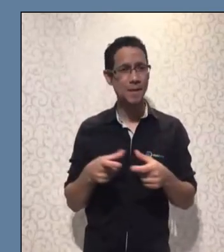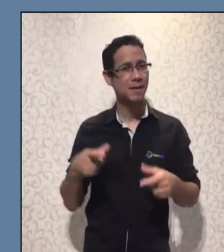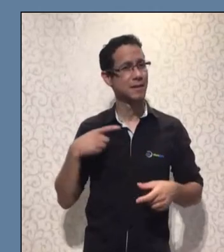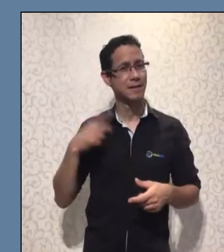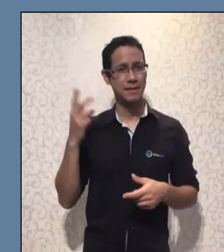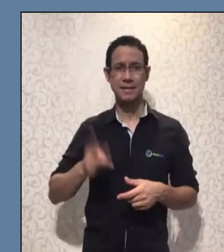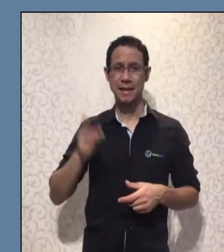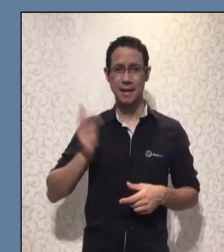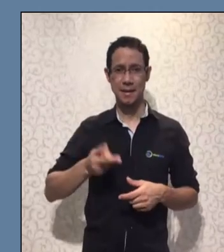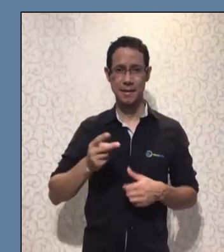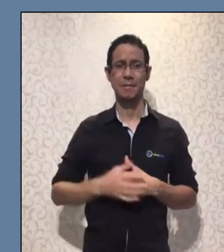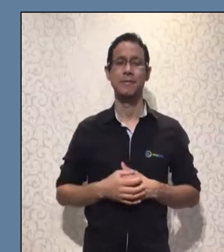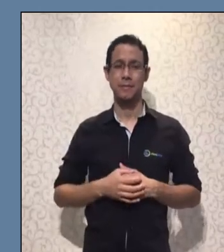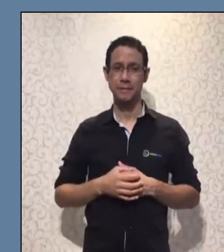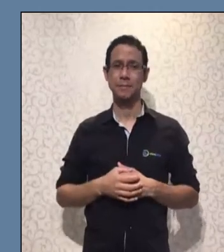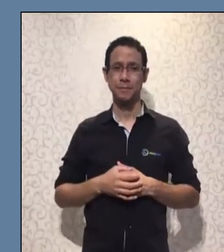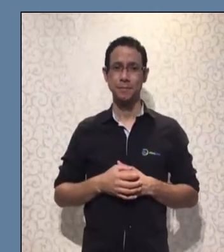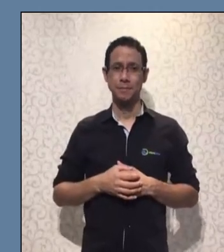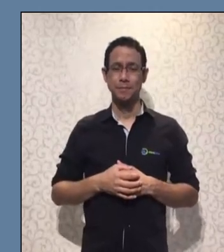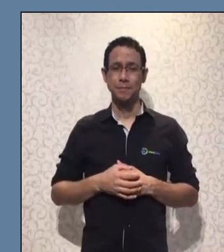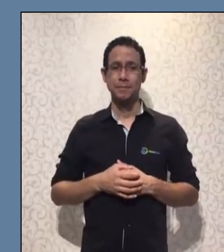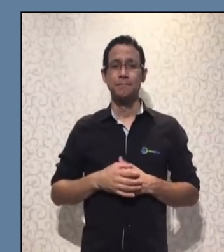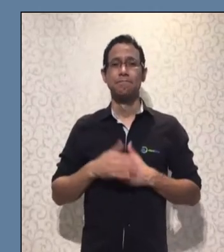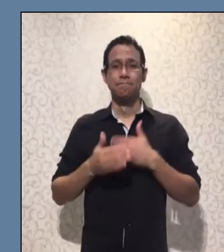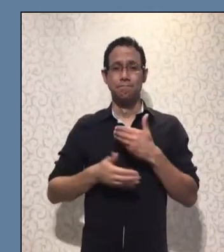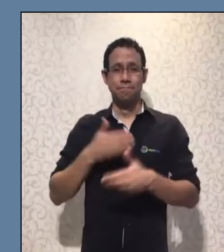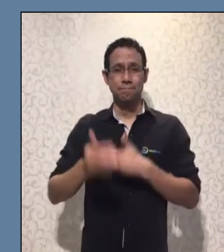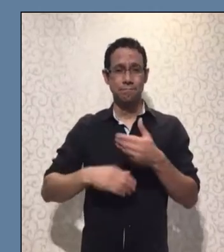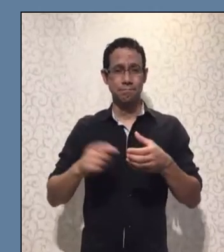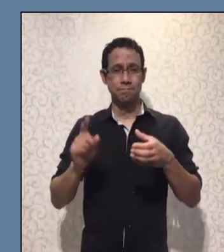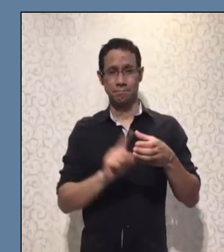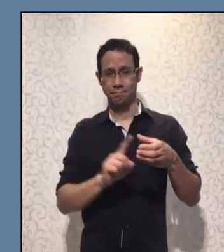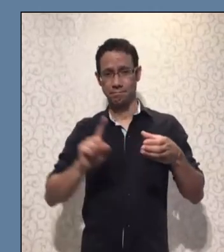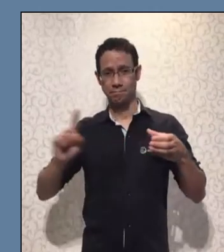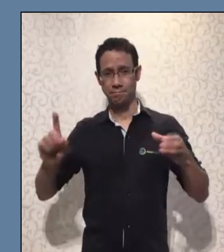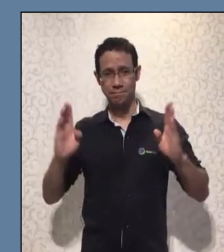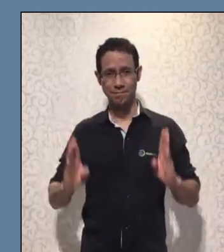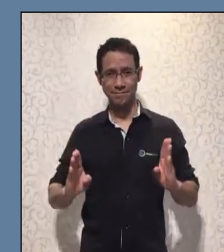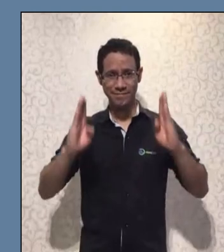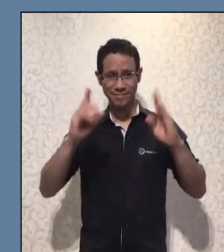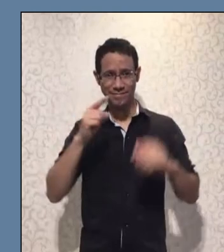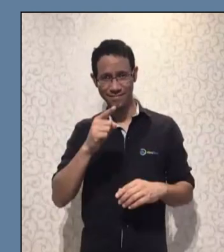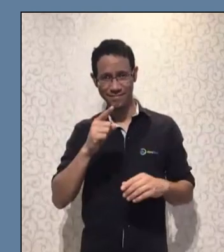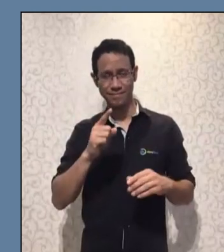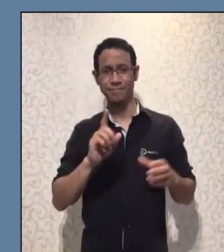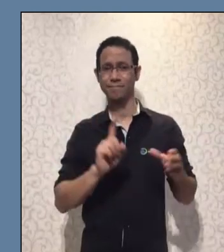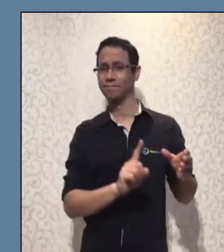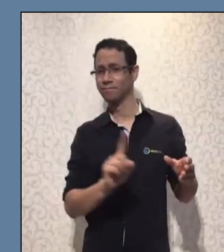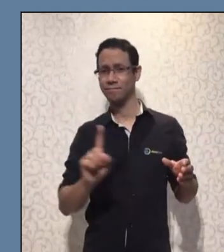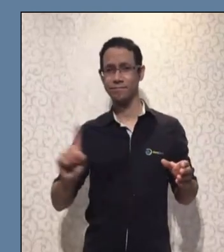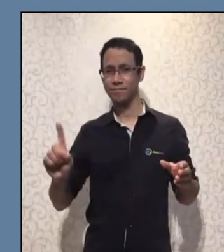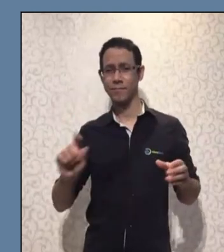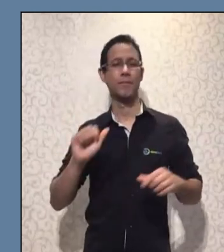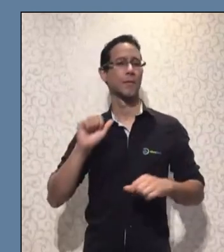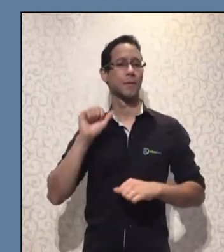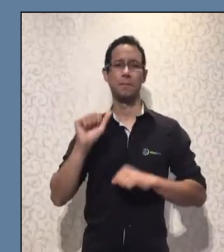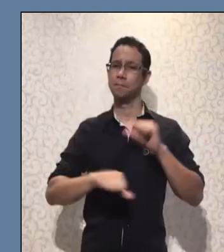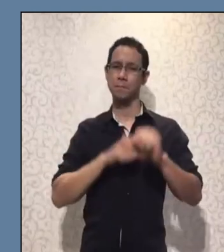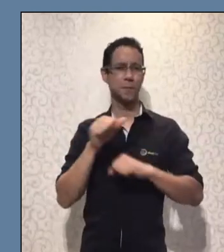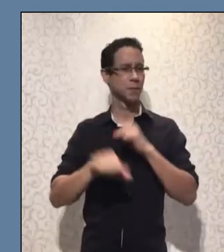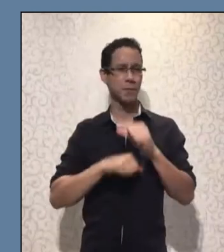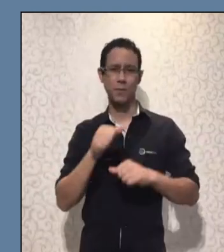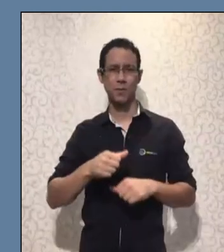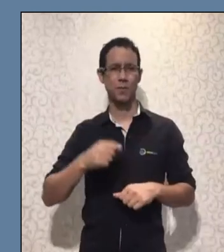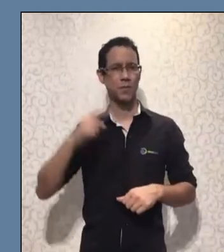nós tivemos que sair do edifício Monumento, a nossa rotina se alterou muito. Nós